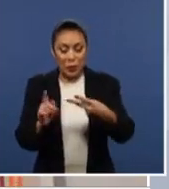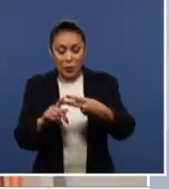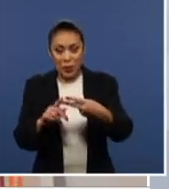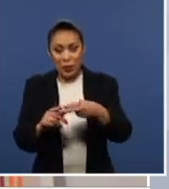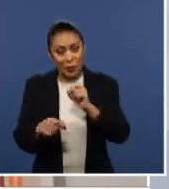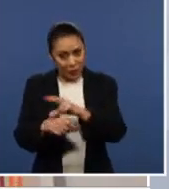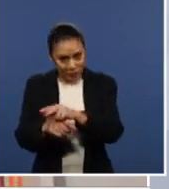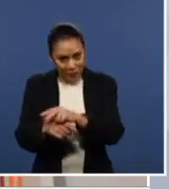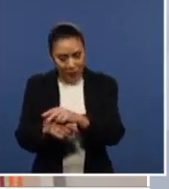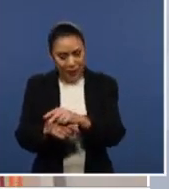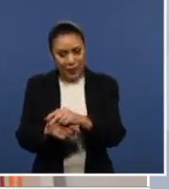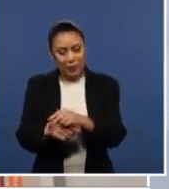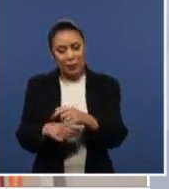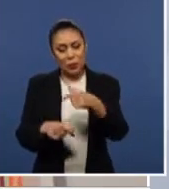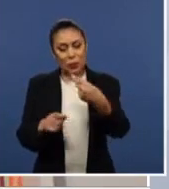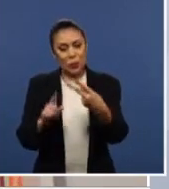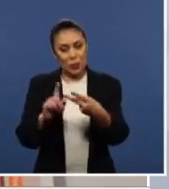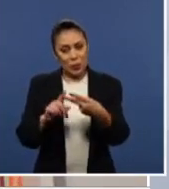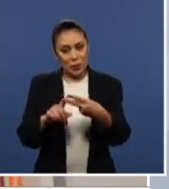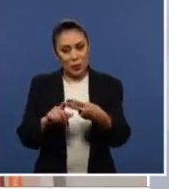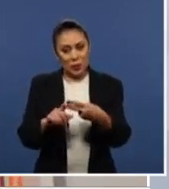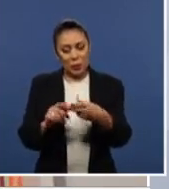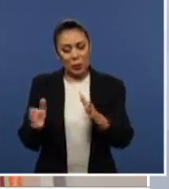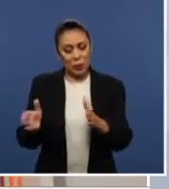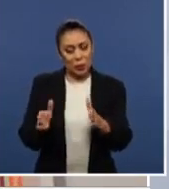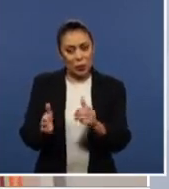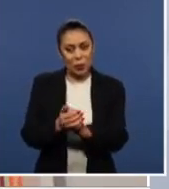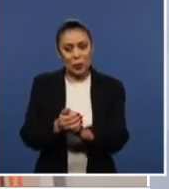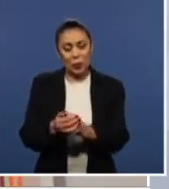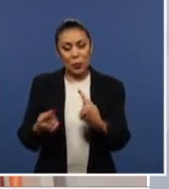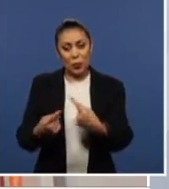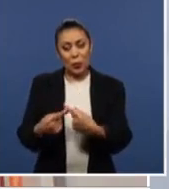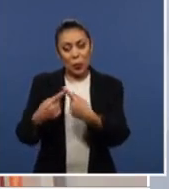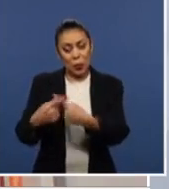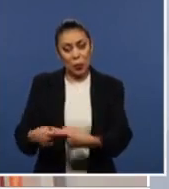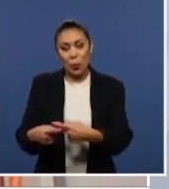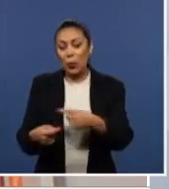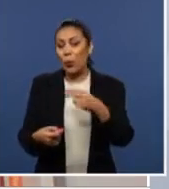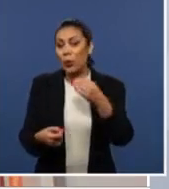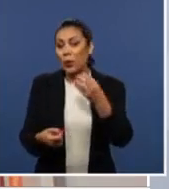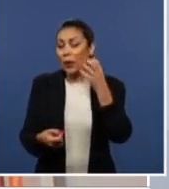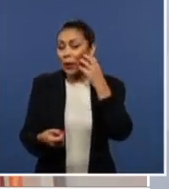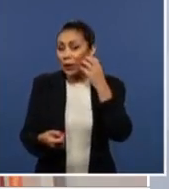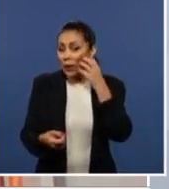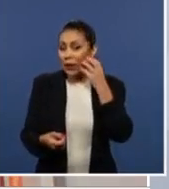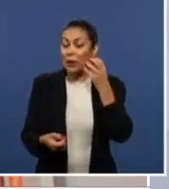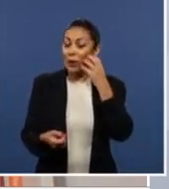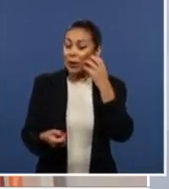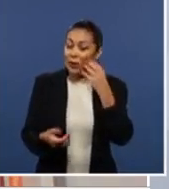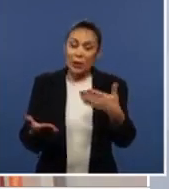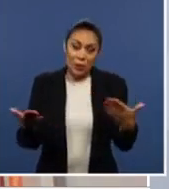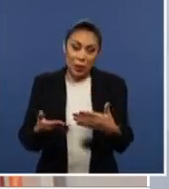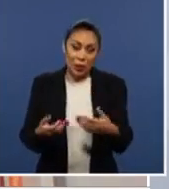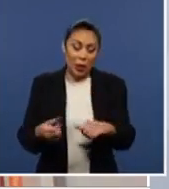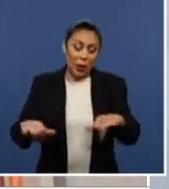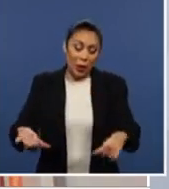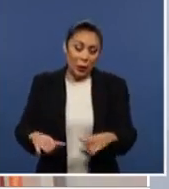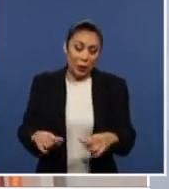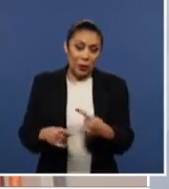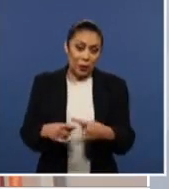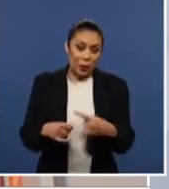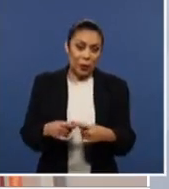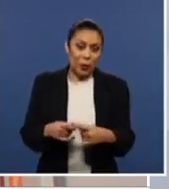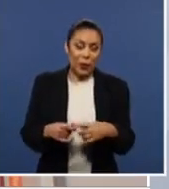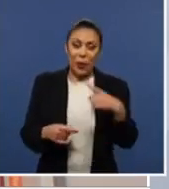essa vaga no segundo turno com o Tarcísio, e isso de alguma maneira tiver impacto no Tarcísio no eleitorado feminino, no eleitorado de centro,